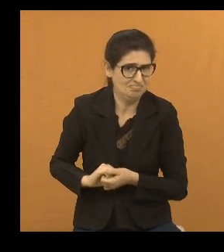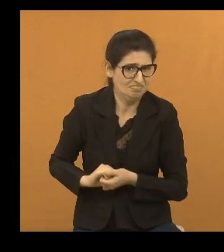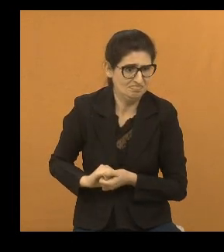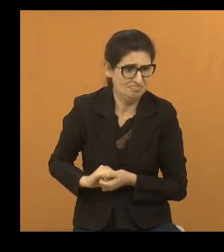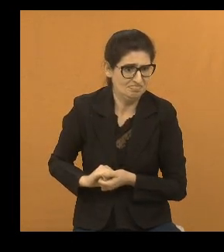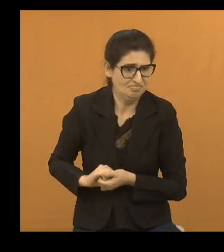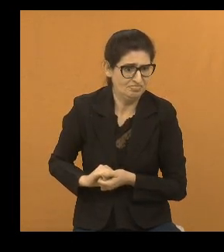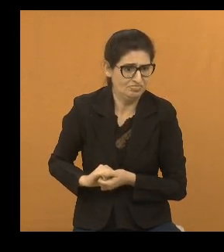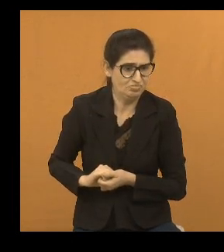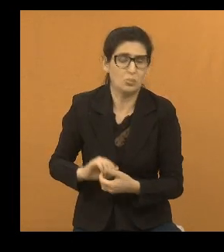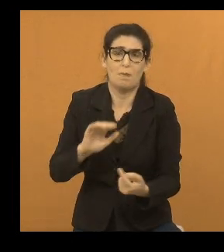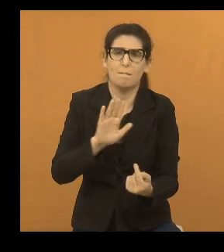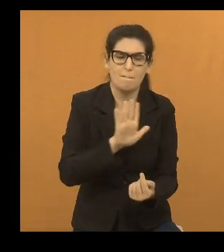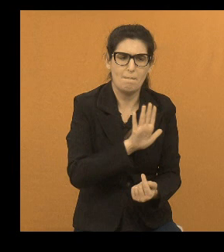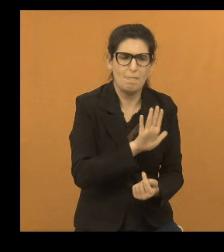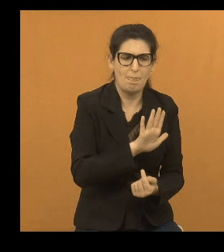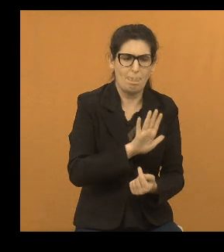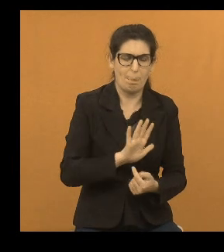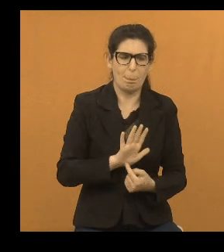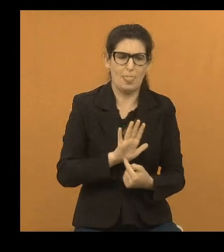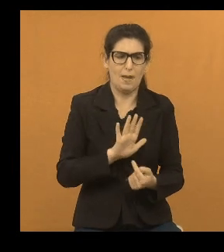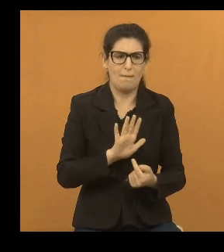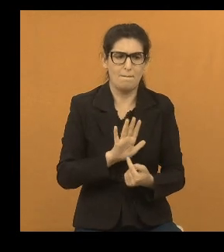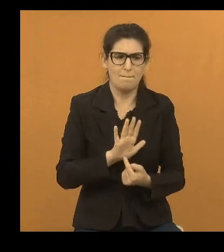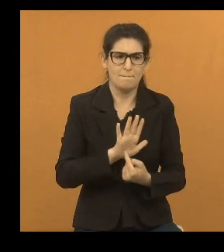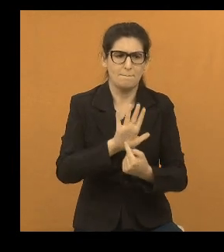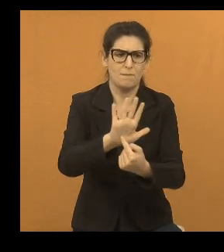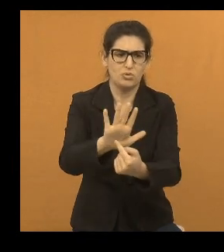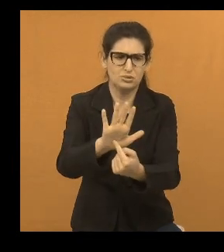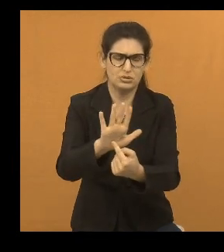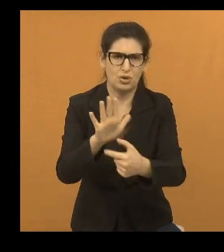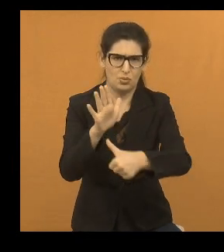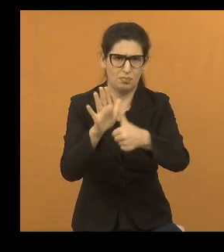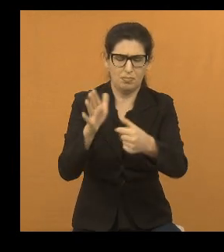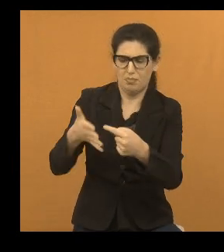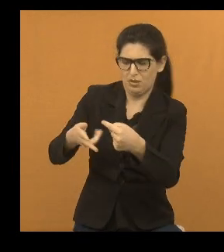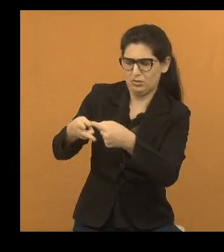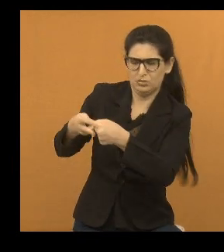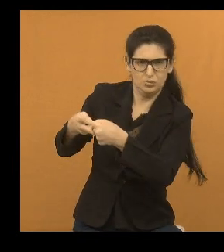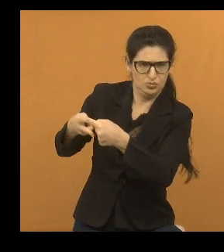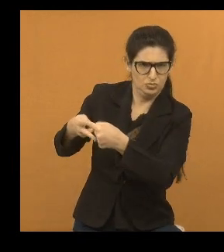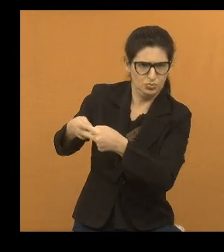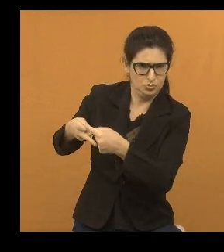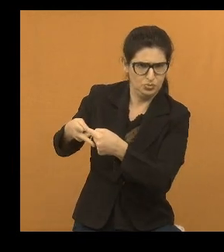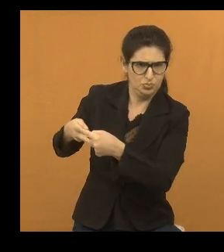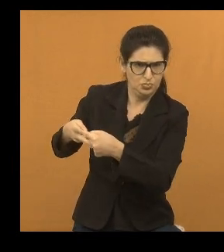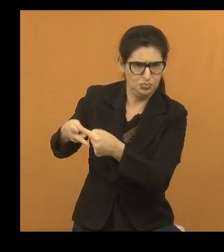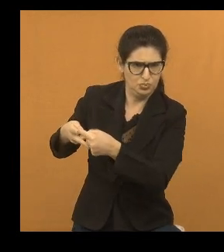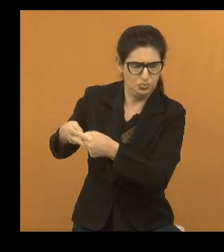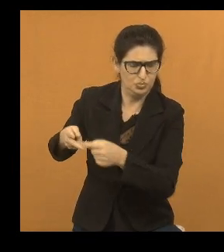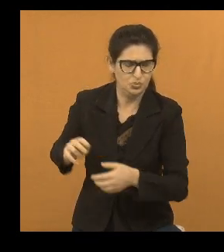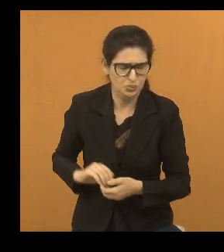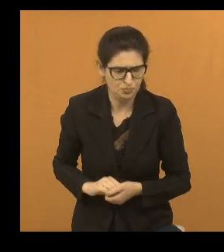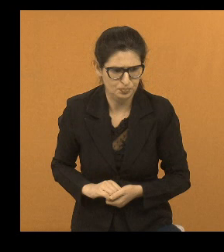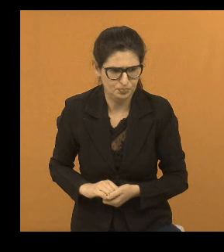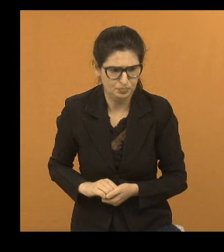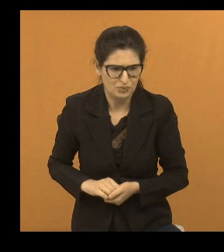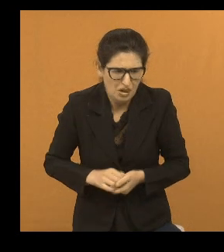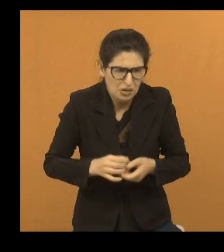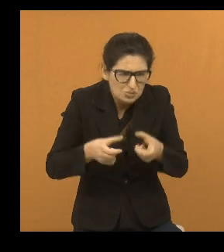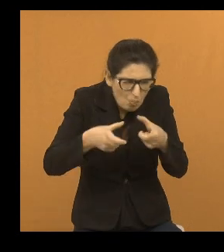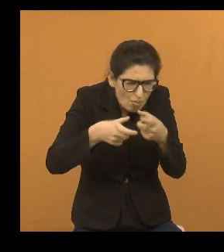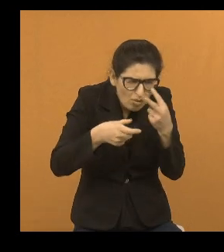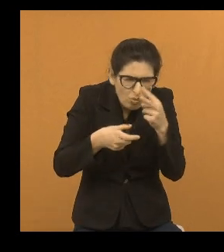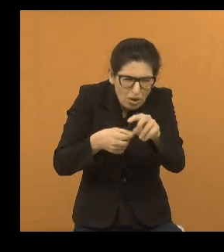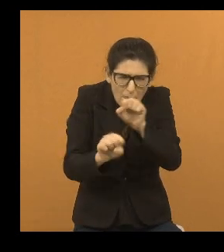Desculpa, volta para eu poder indicar ao primeiro tipo. No primeiro tipo, que apesar de pequeno no